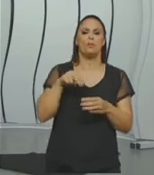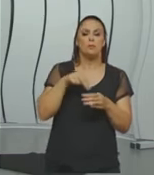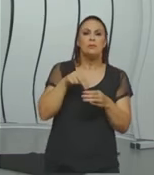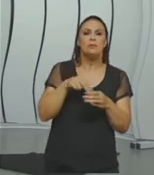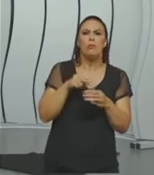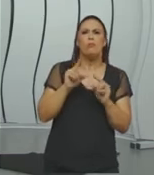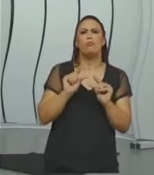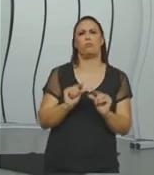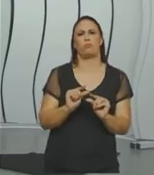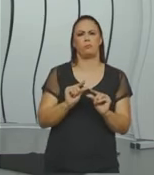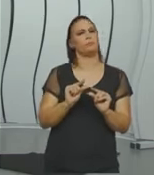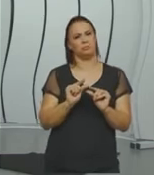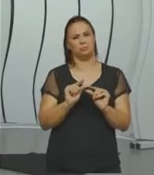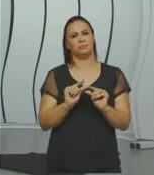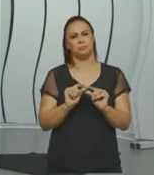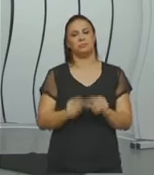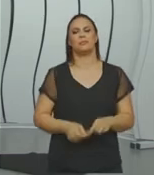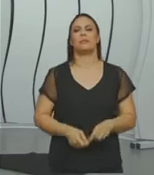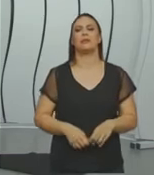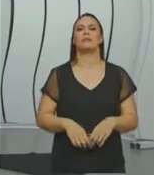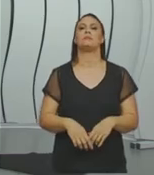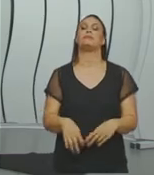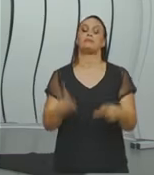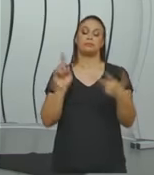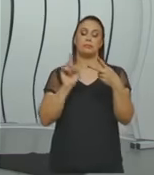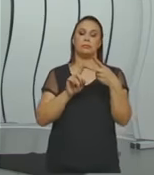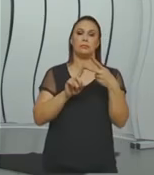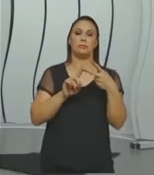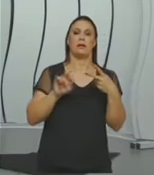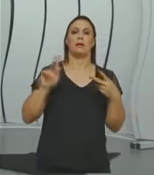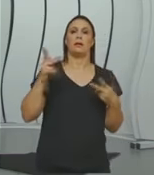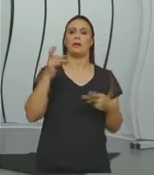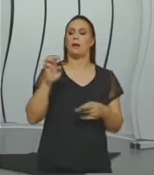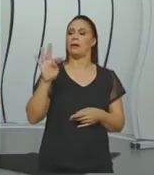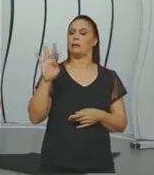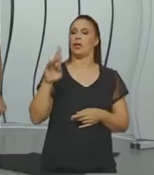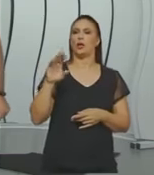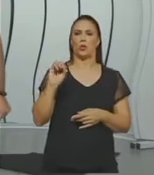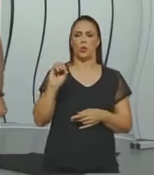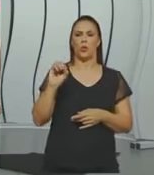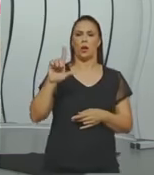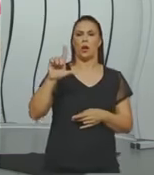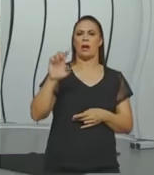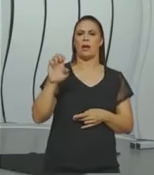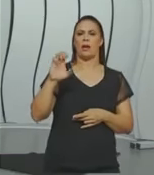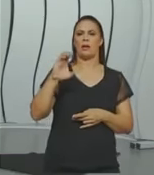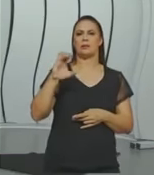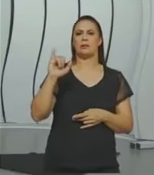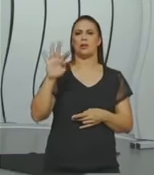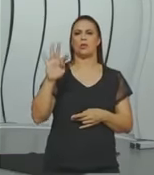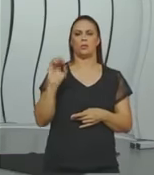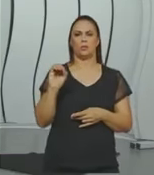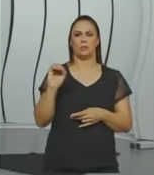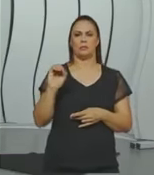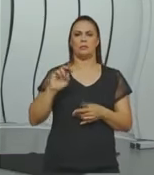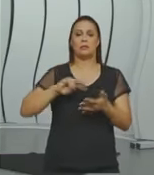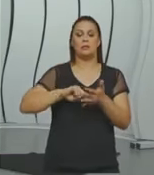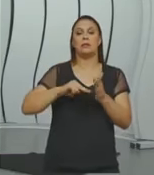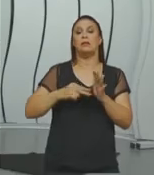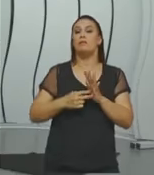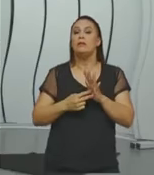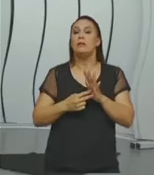vamos lá. Heterolécito significa quantidade razoável, então ele vai ter um pouco mais de vitelo,